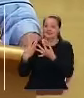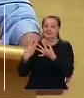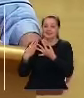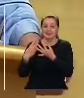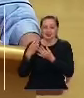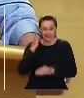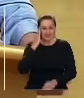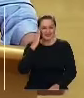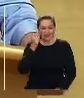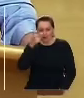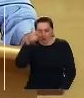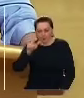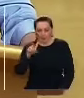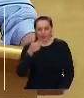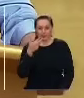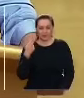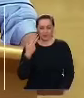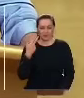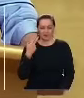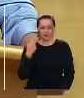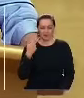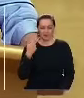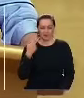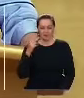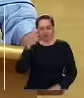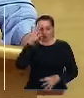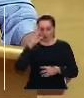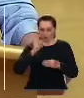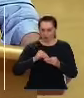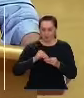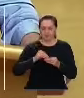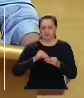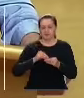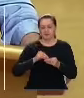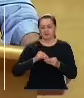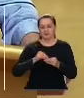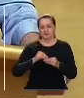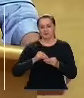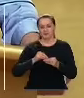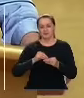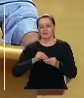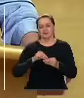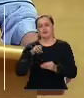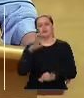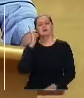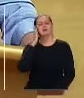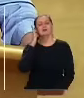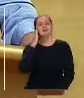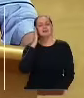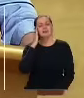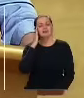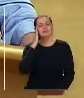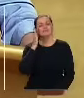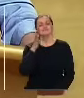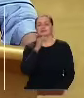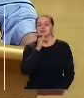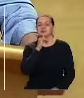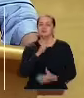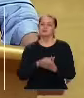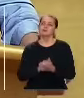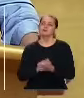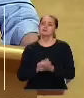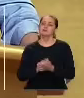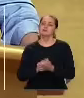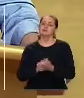gloriosa, para fechar esse assunto? Você já ouviu dizer que o tempo de Deus